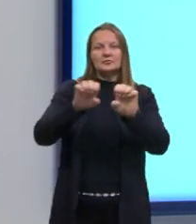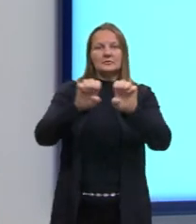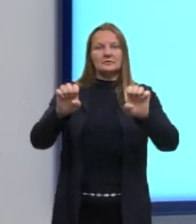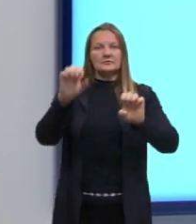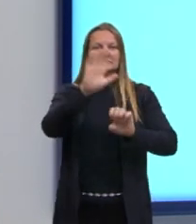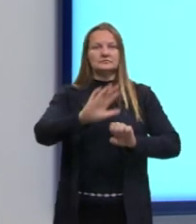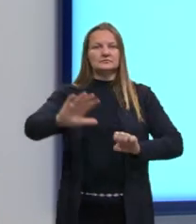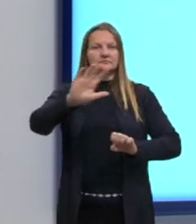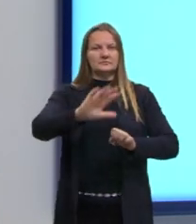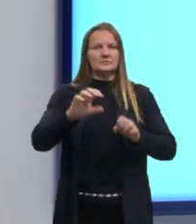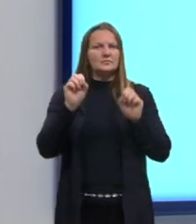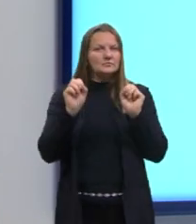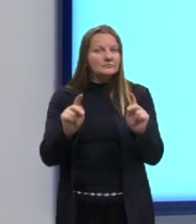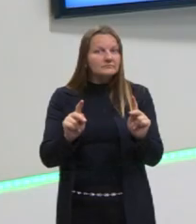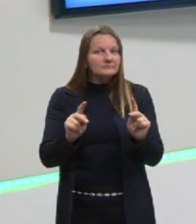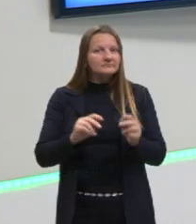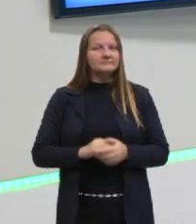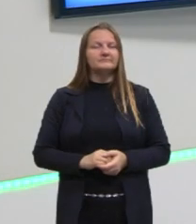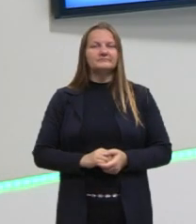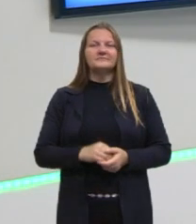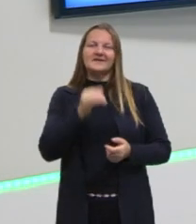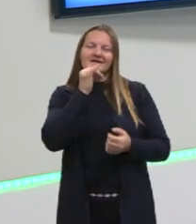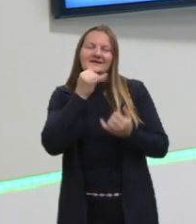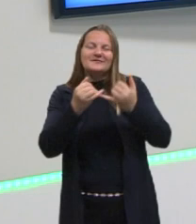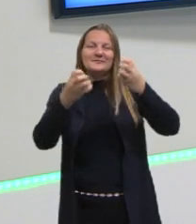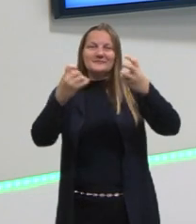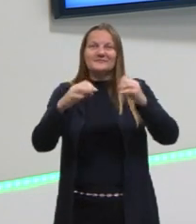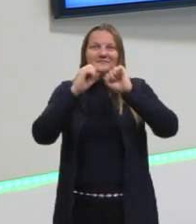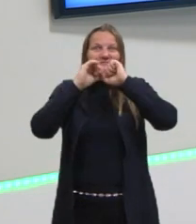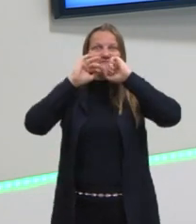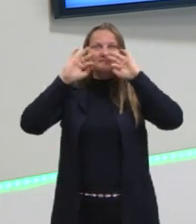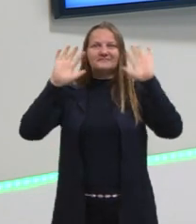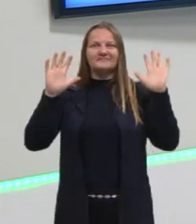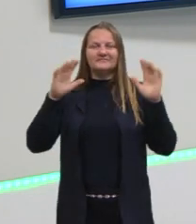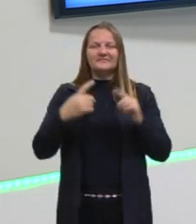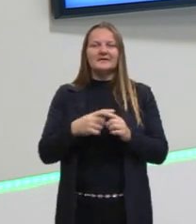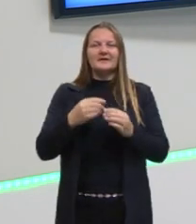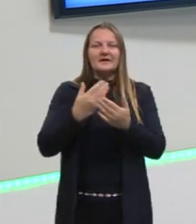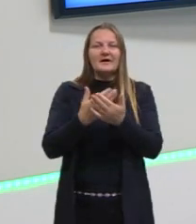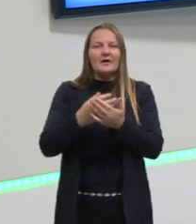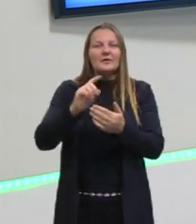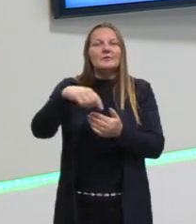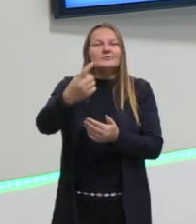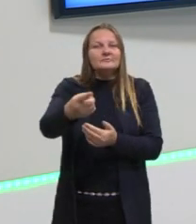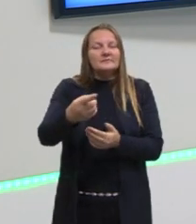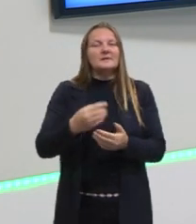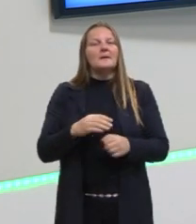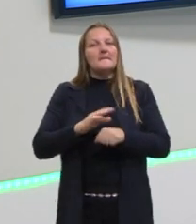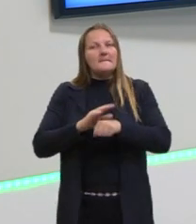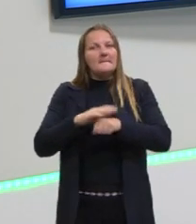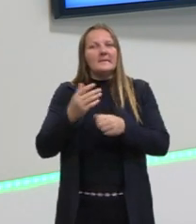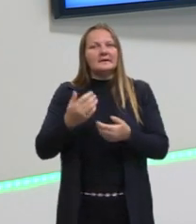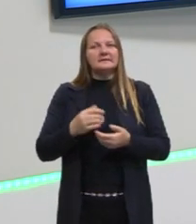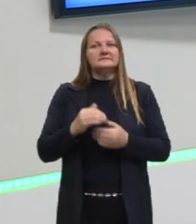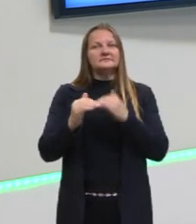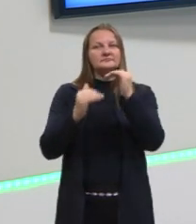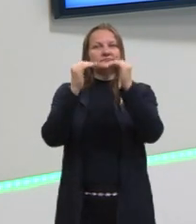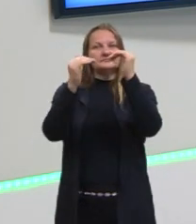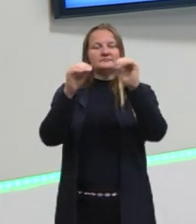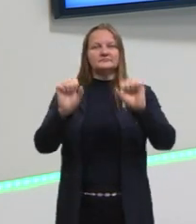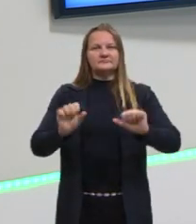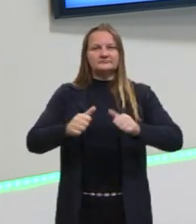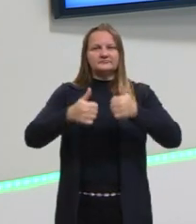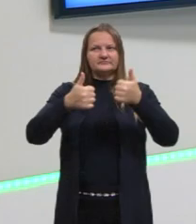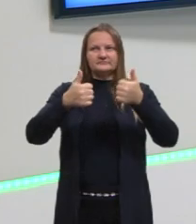tá então esse exemplo aí para a gente compreender bem nas próximas aulas a gente ainda vai desenvolver melhor tá